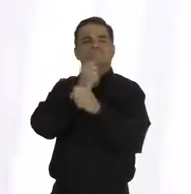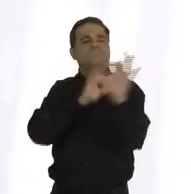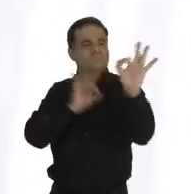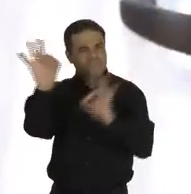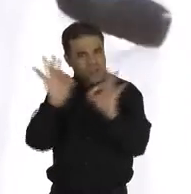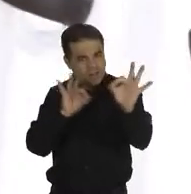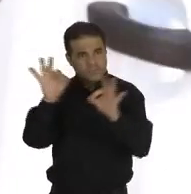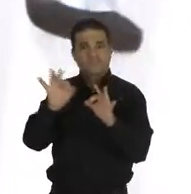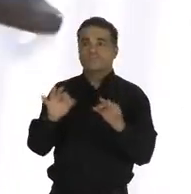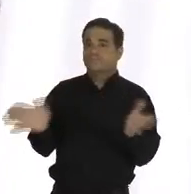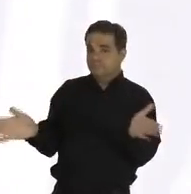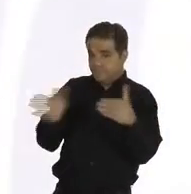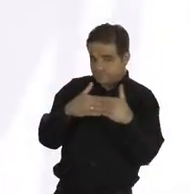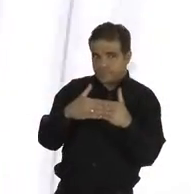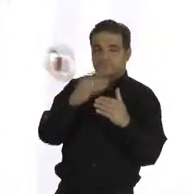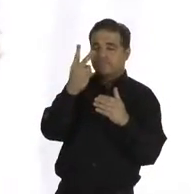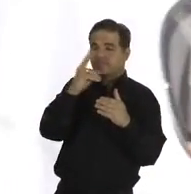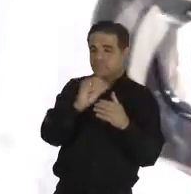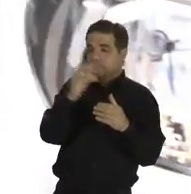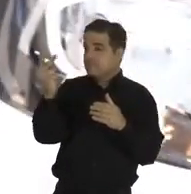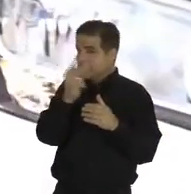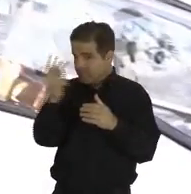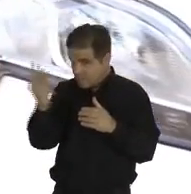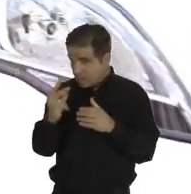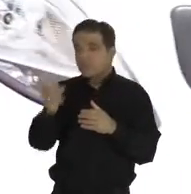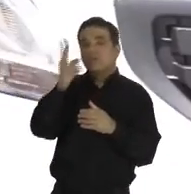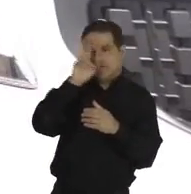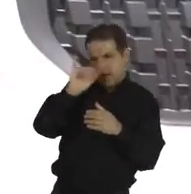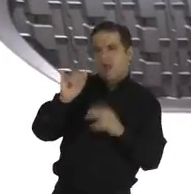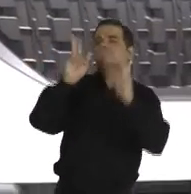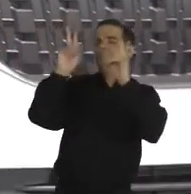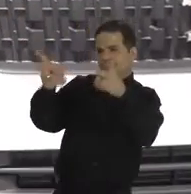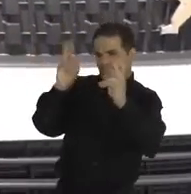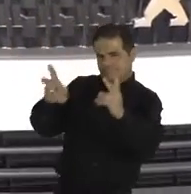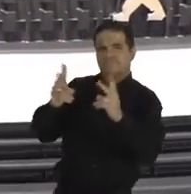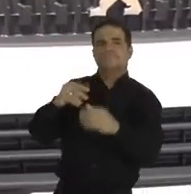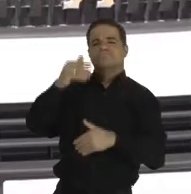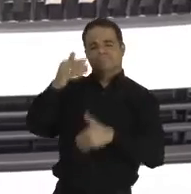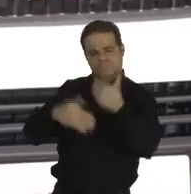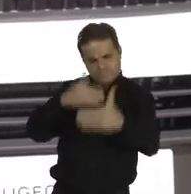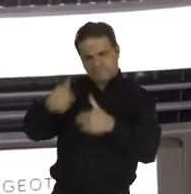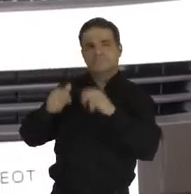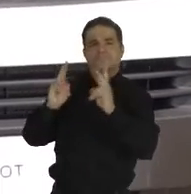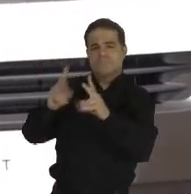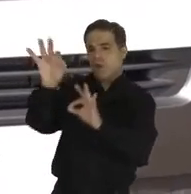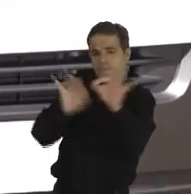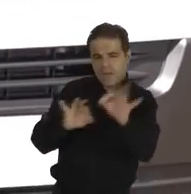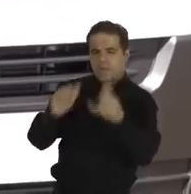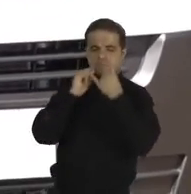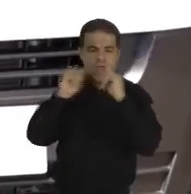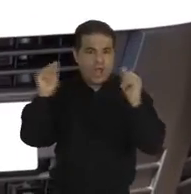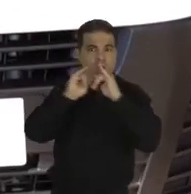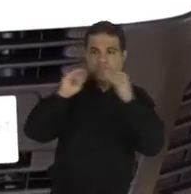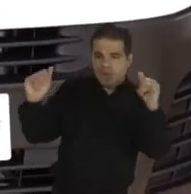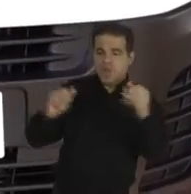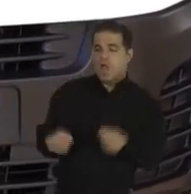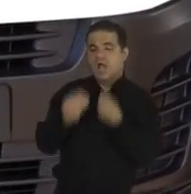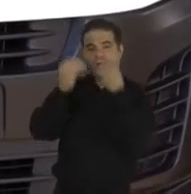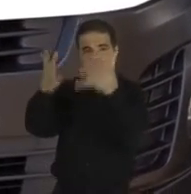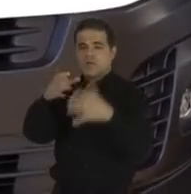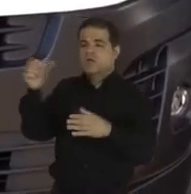e para fechar em 2022 a gente vai manter a nossa consistência no plano de eletrificação